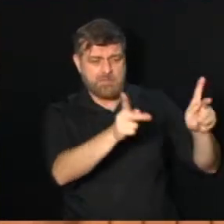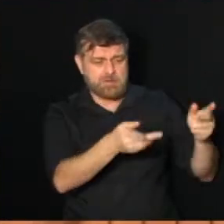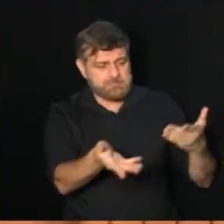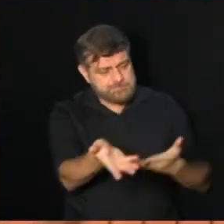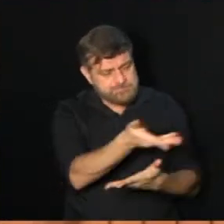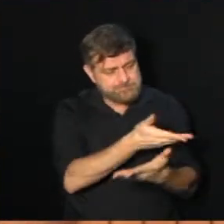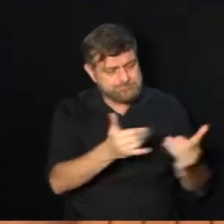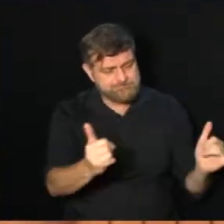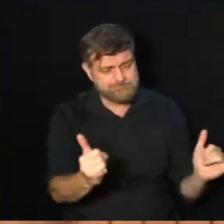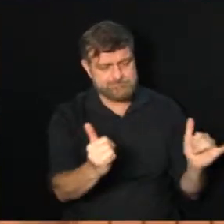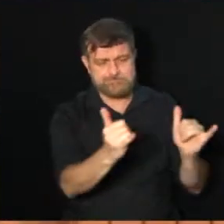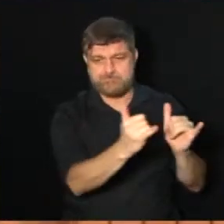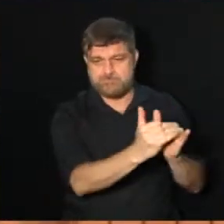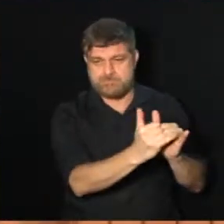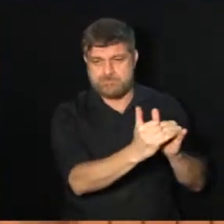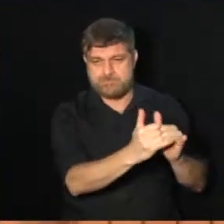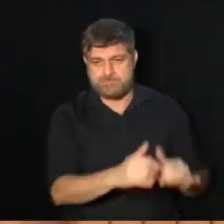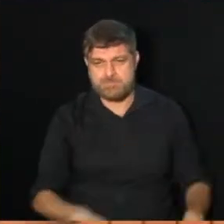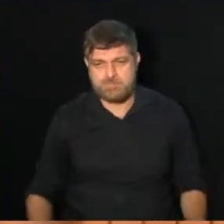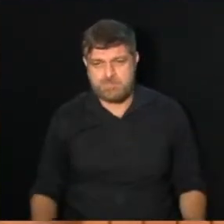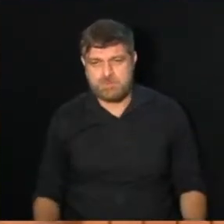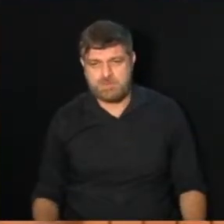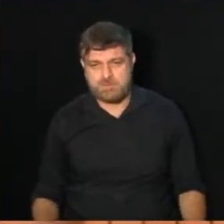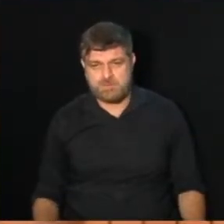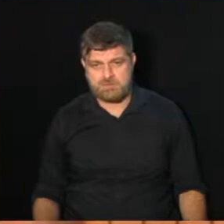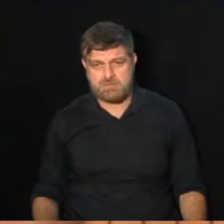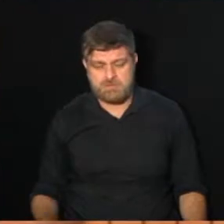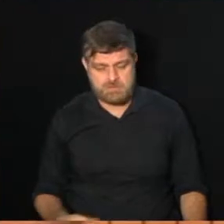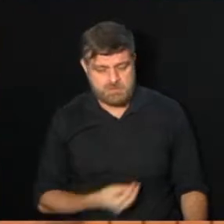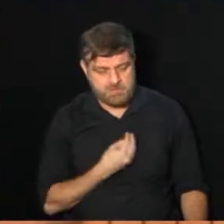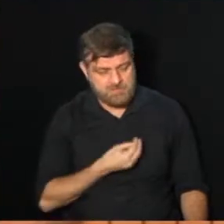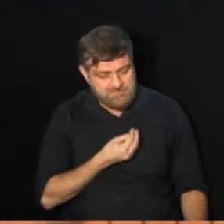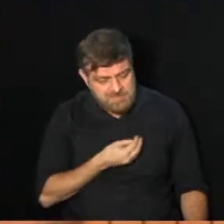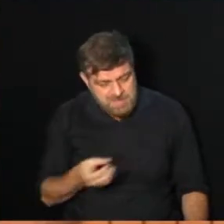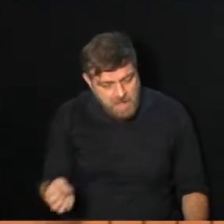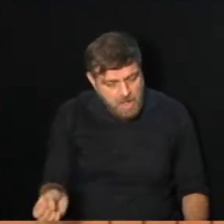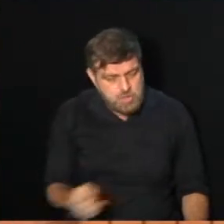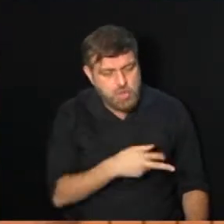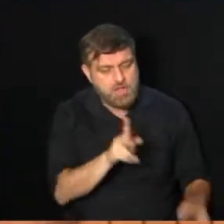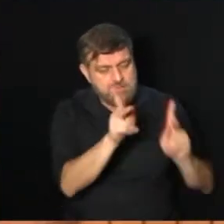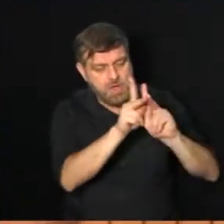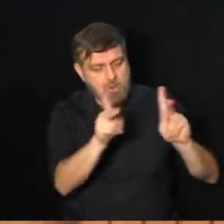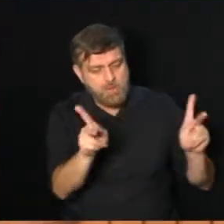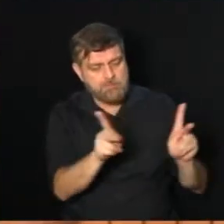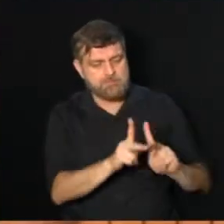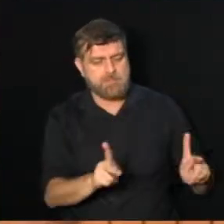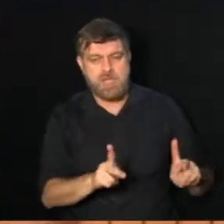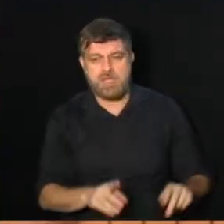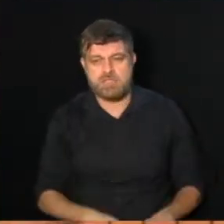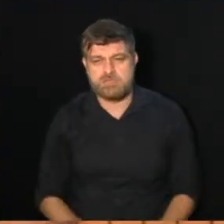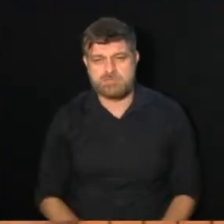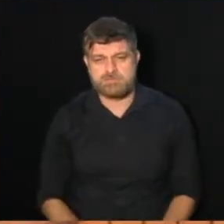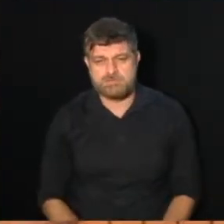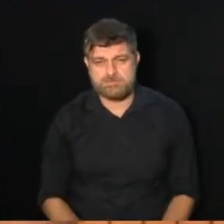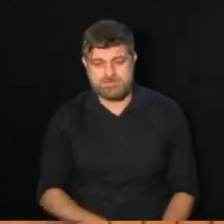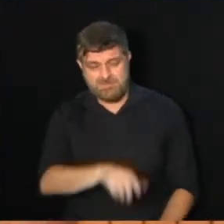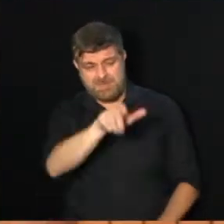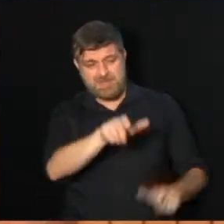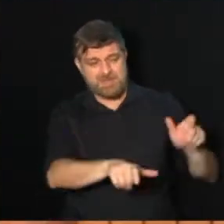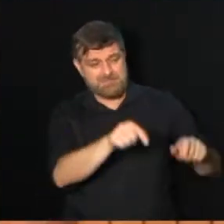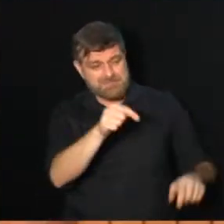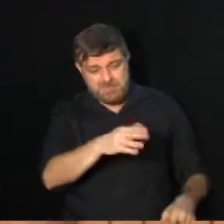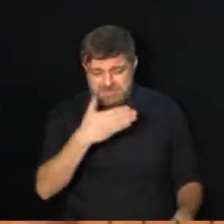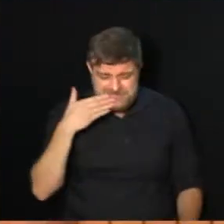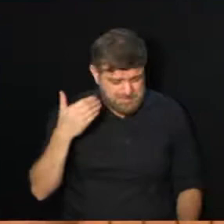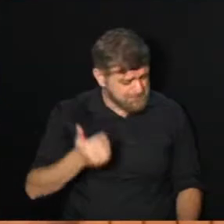conflito em uma nova realidade, uma realidade pacífica e positiva, onde as pessoas saiam